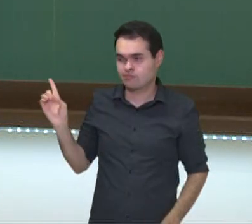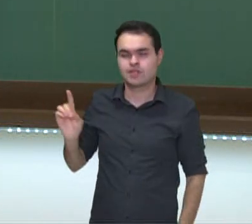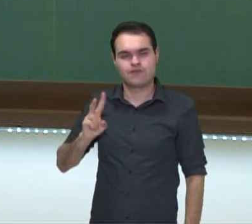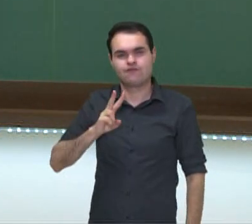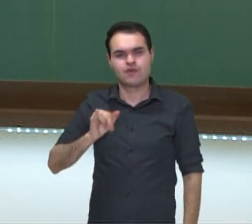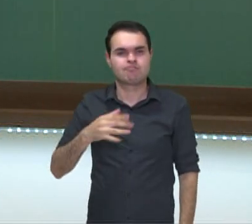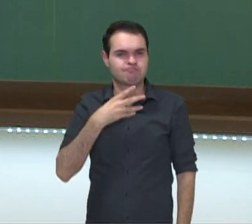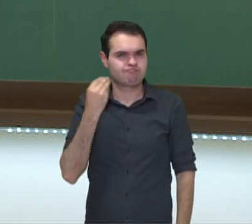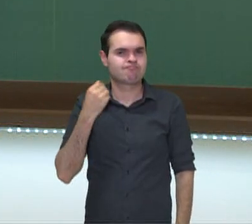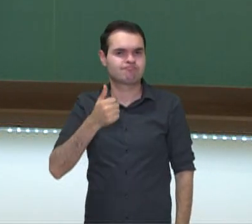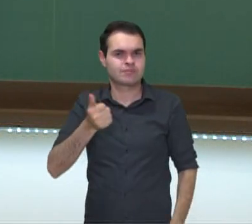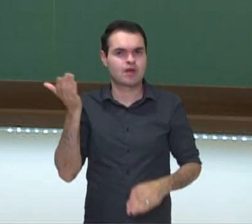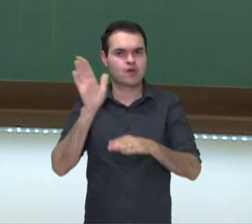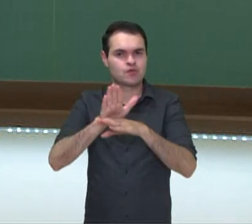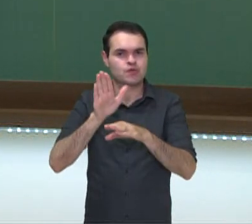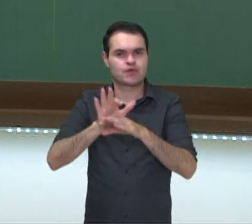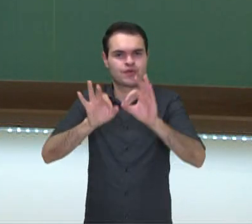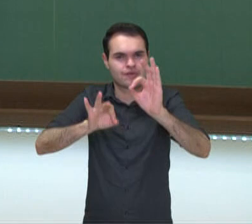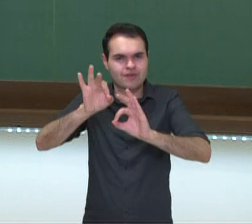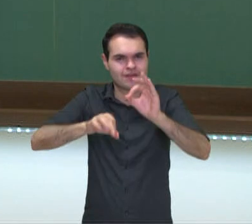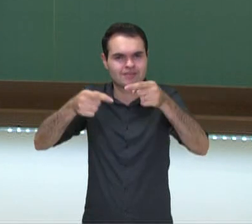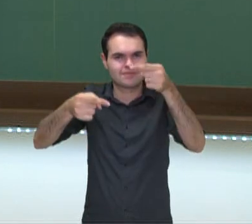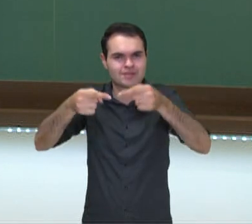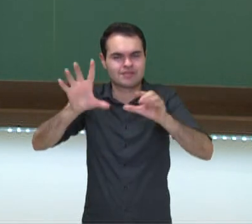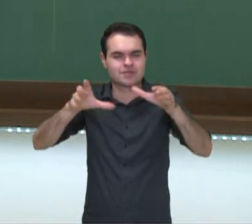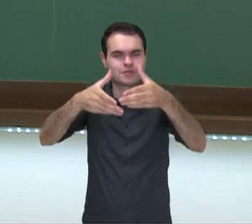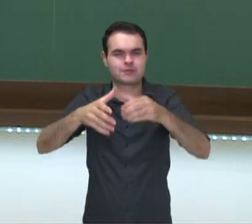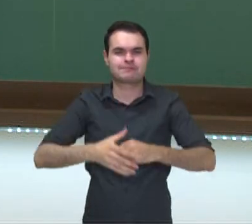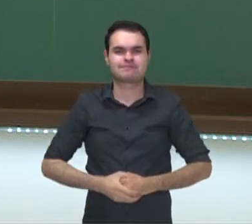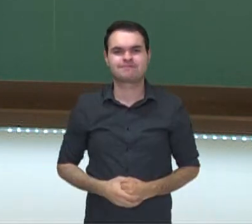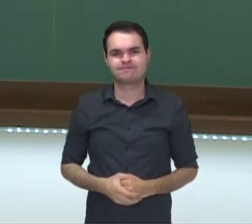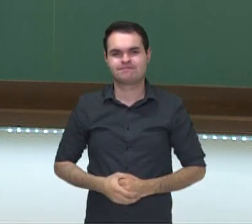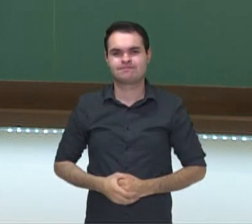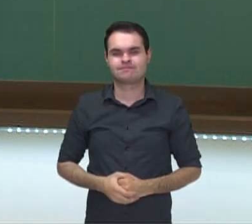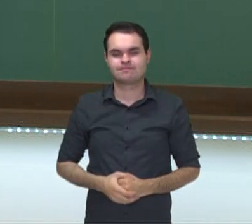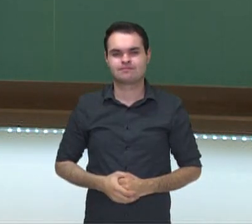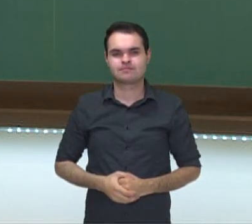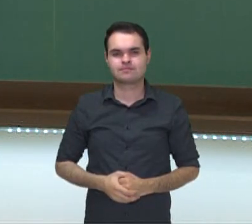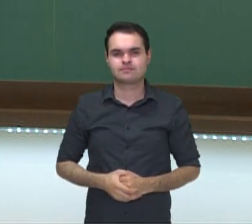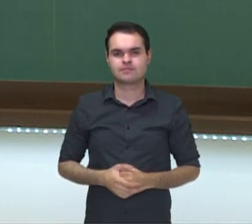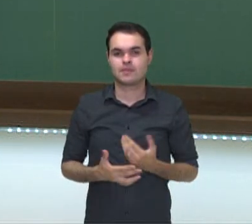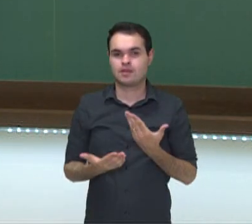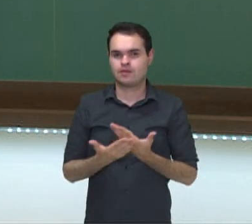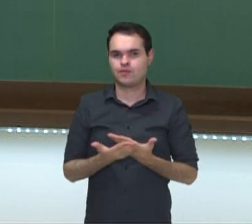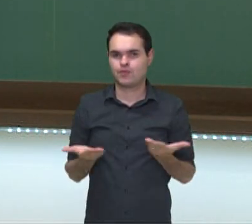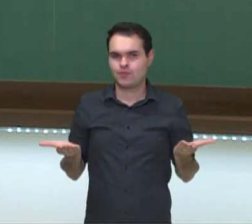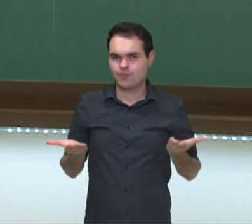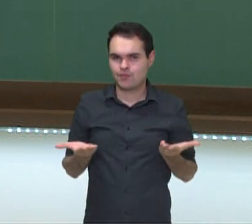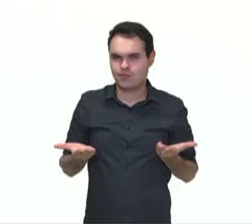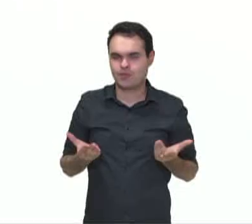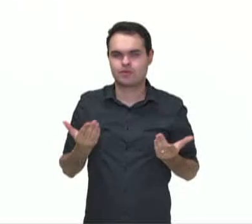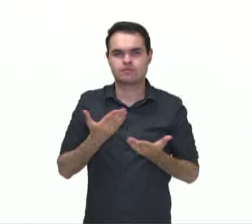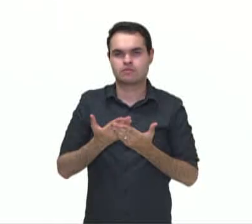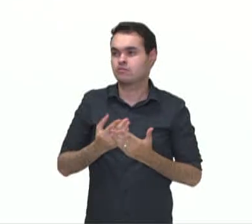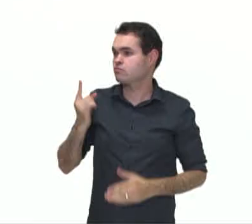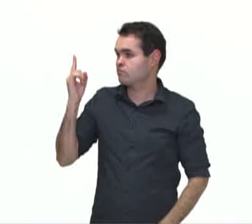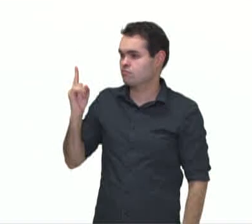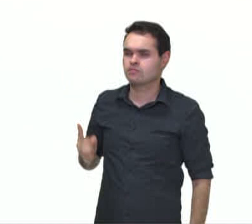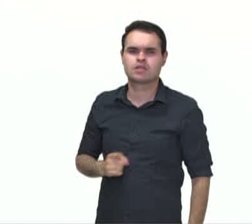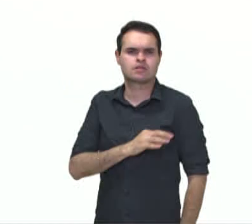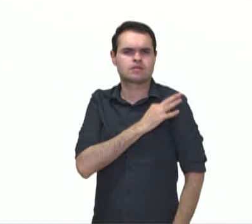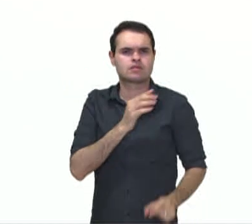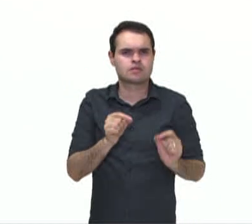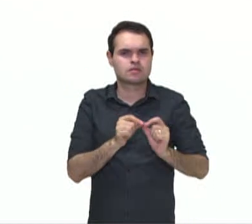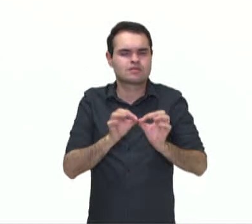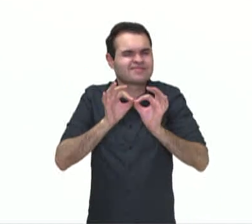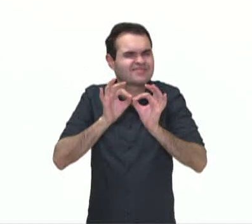vai ajudar na hora de fazer o debate com a turma. Na aula de hoje, então, estudamos algumas técnicas simples